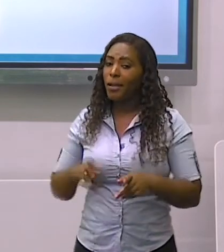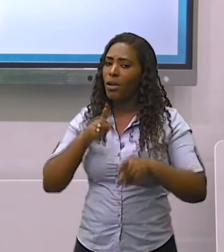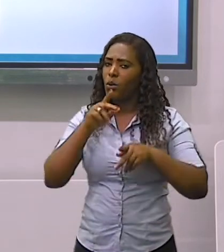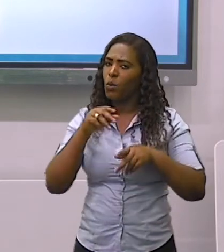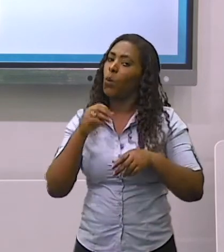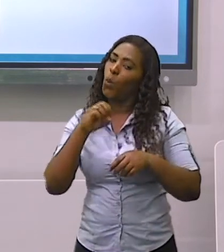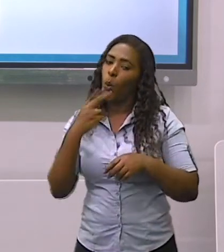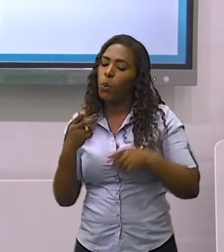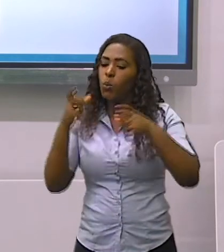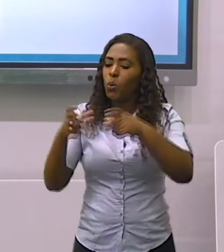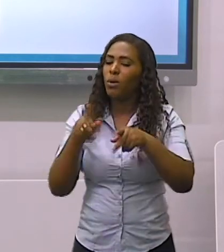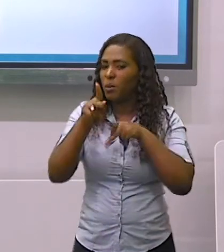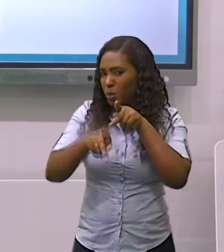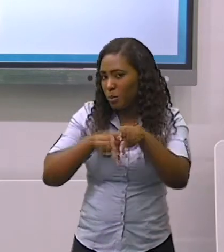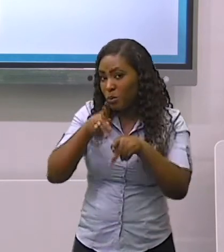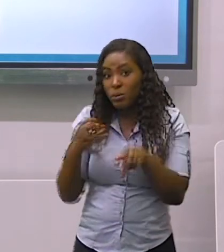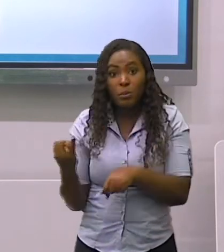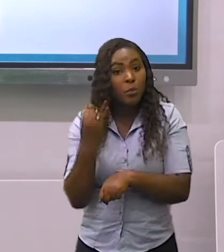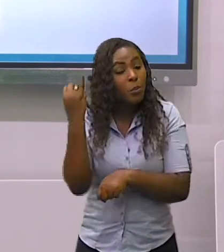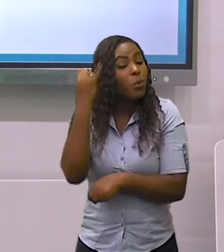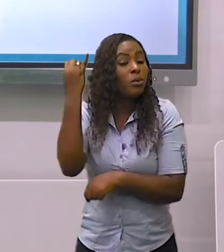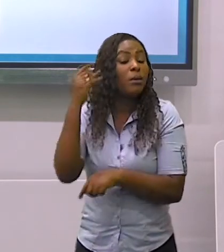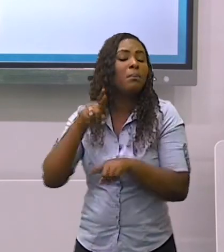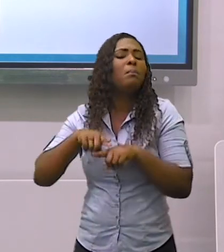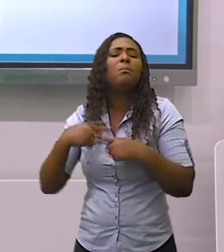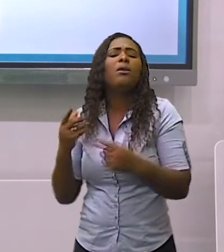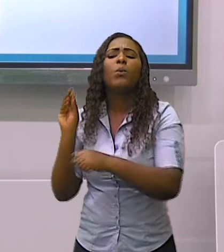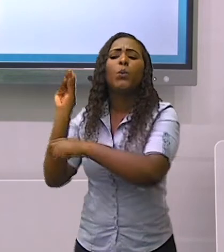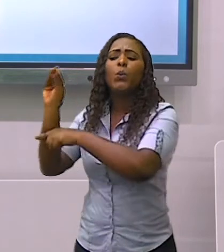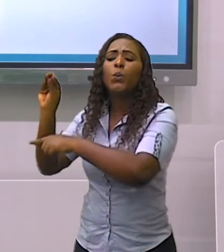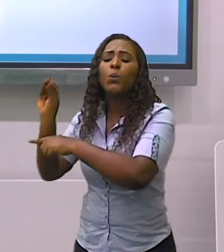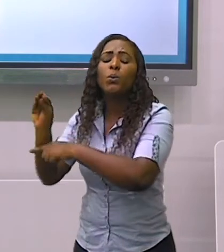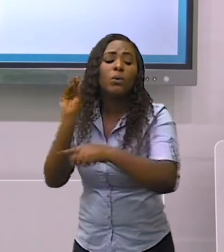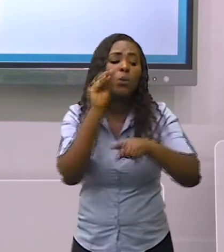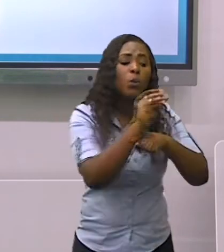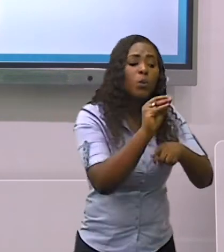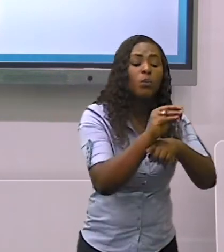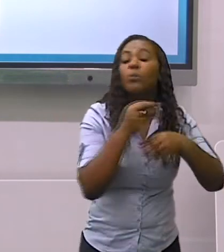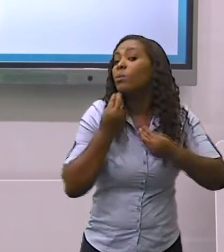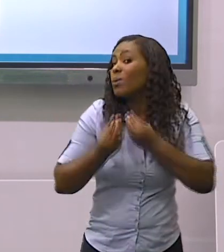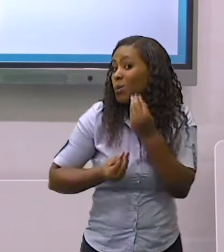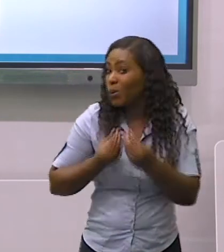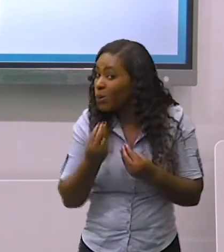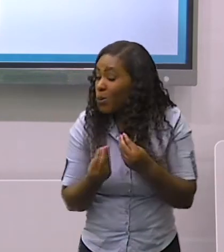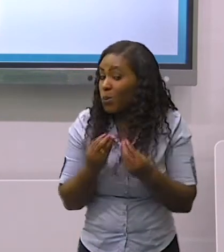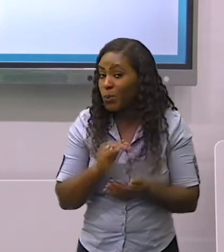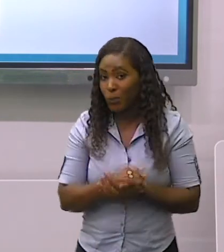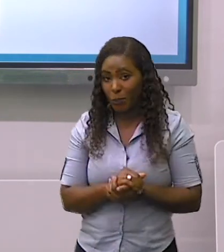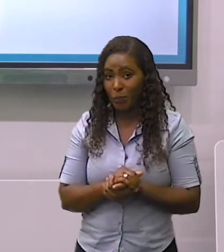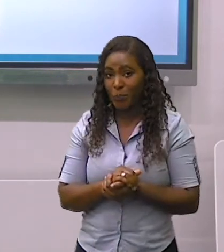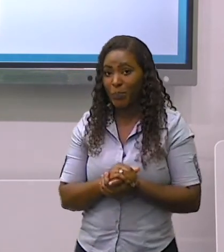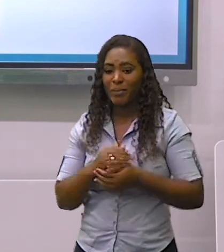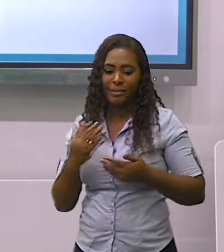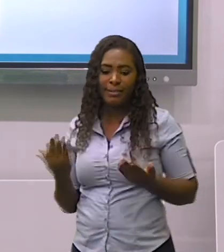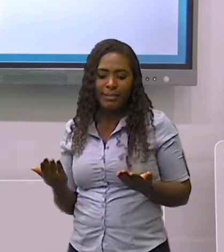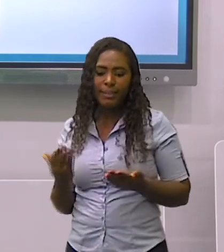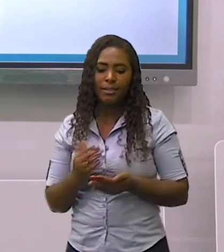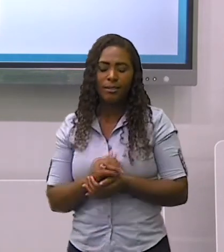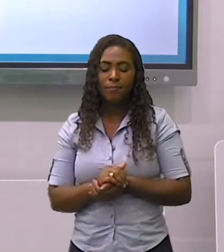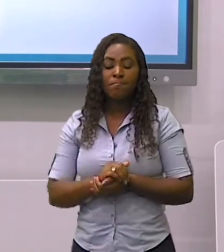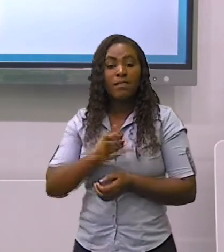Você saberia me dizer? Uma vez que diversas pessoas usam os espaços